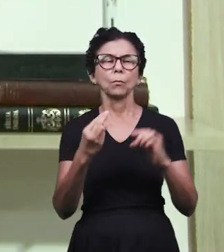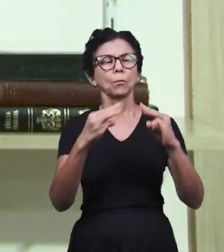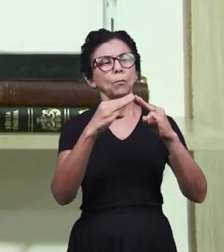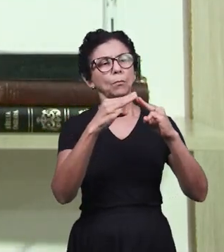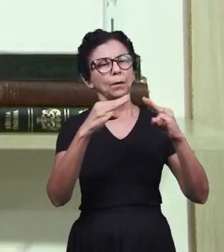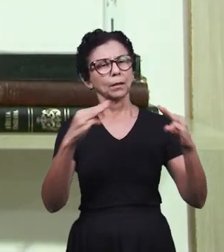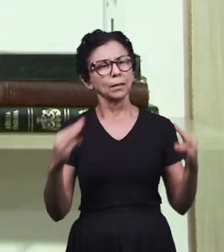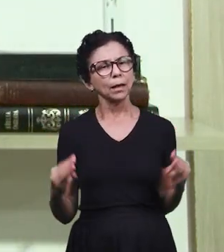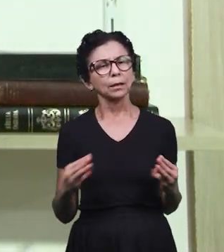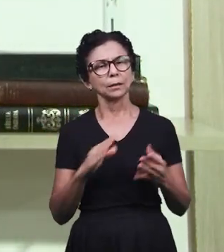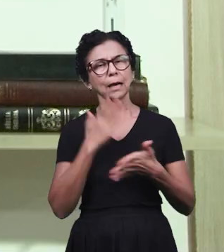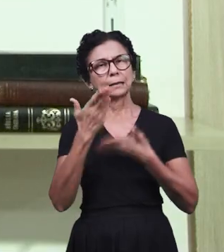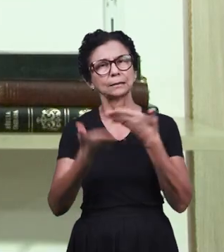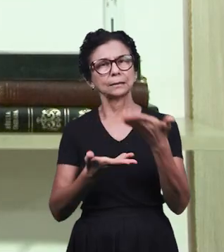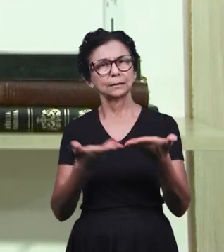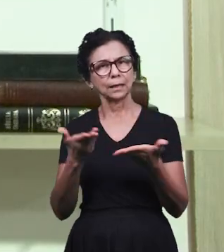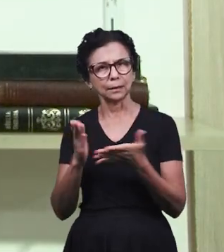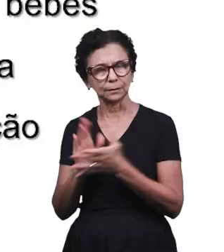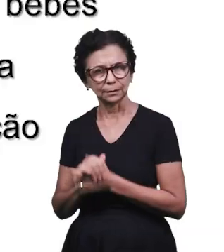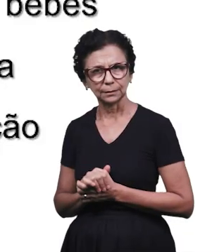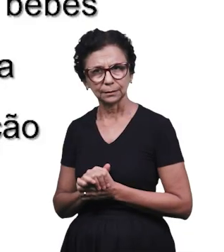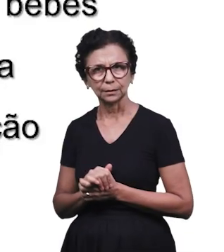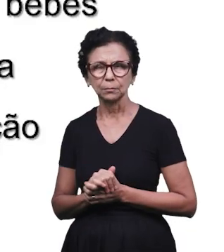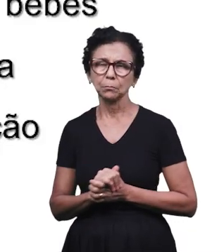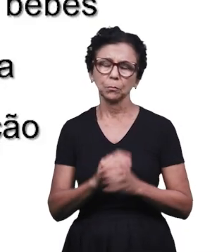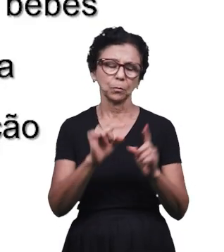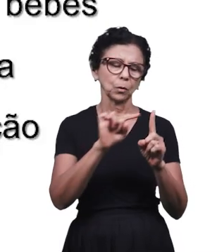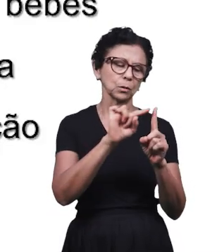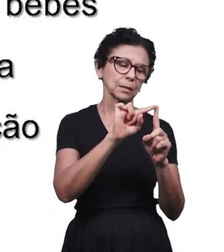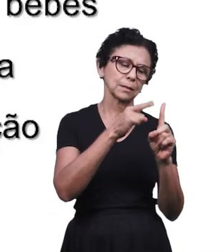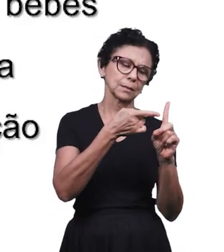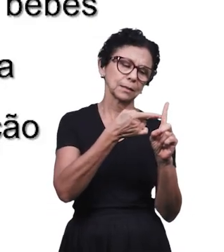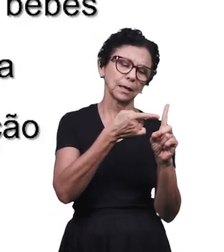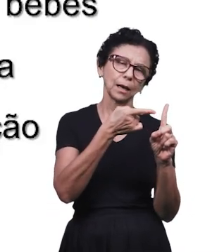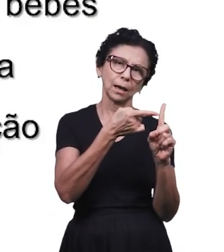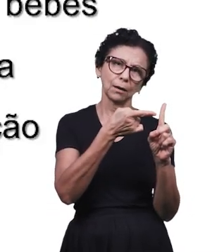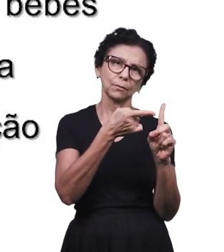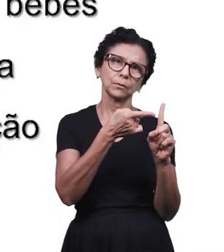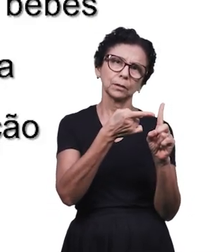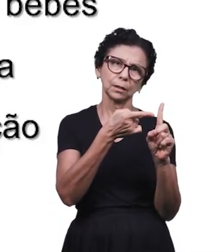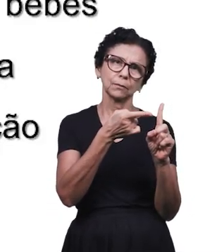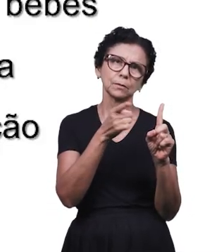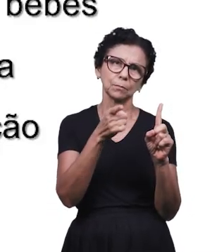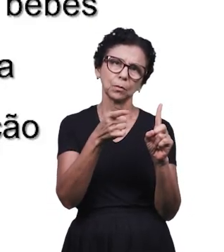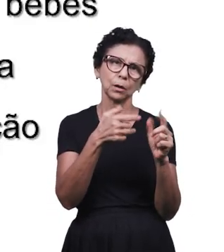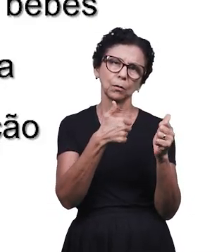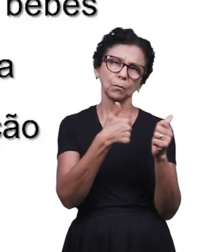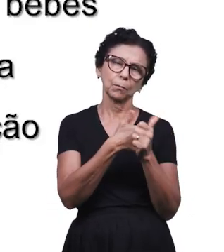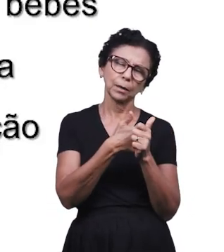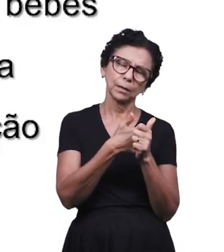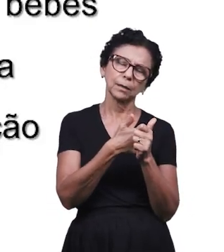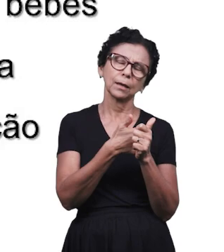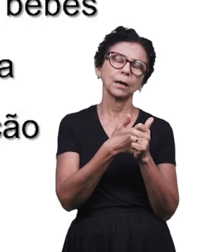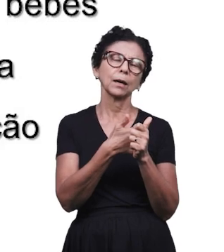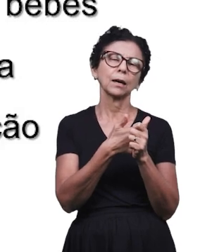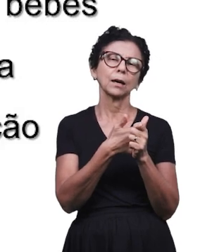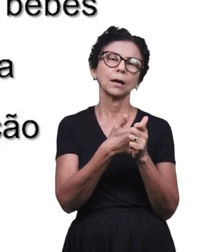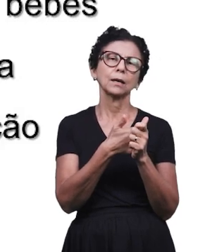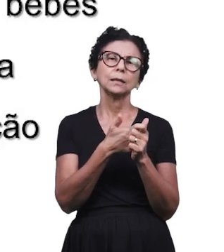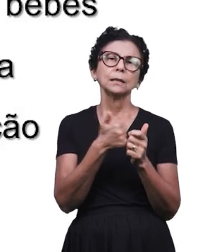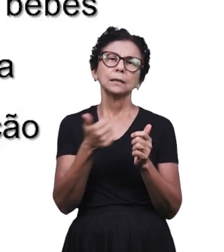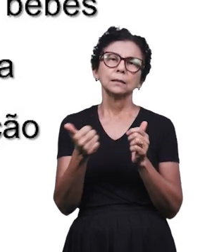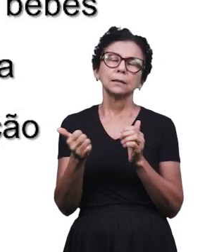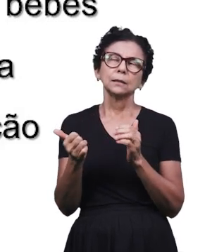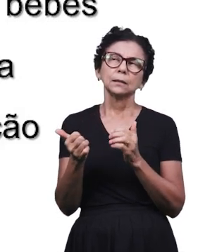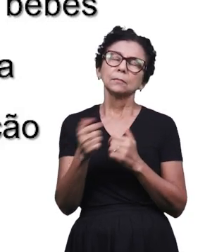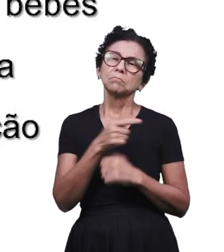O trabalho de assistência a grávidas pode acompanhar essas mães desde o período pré-natal. As